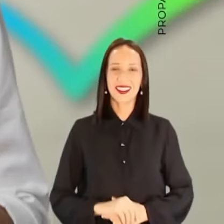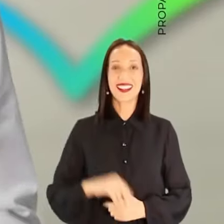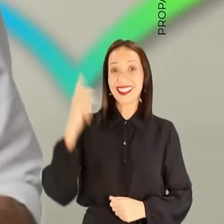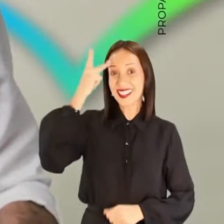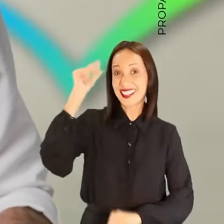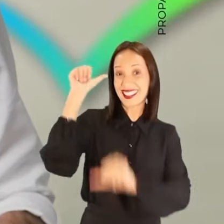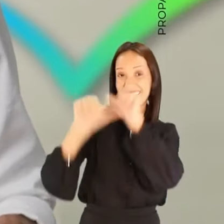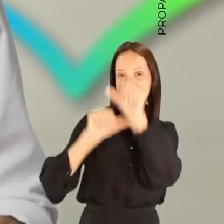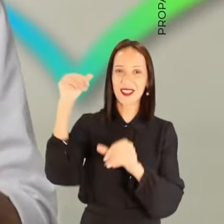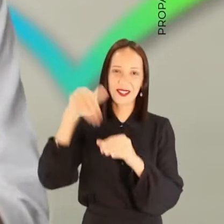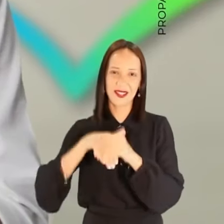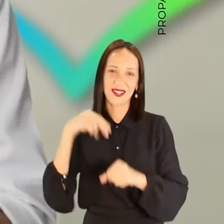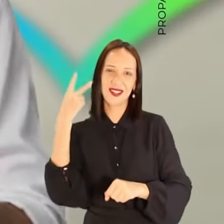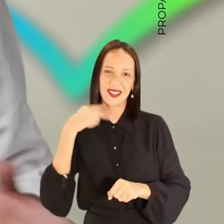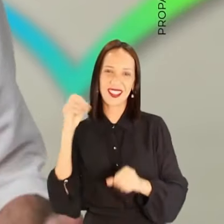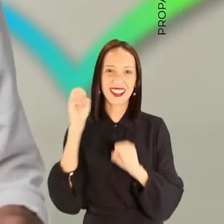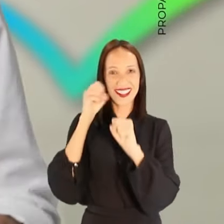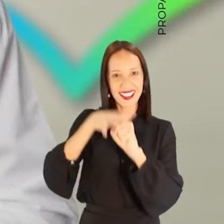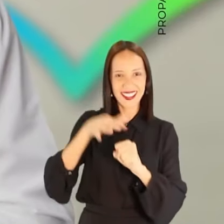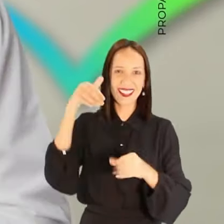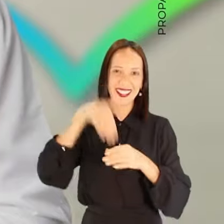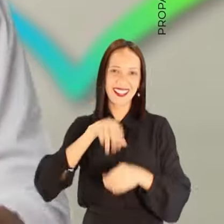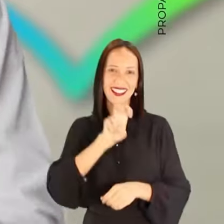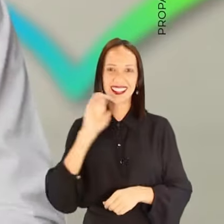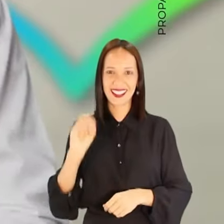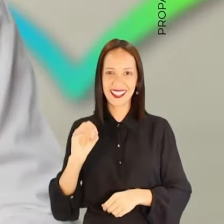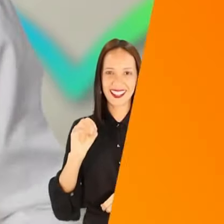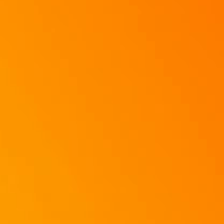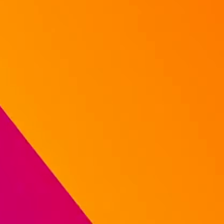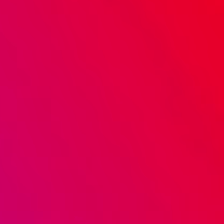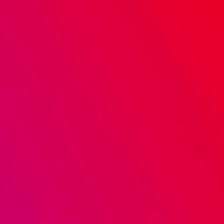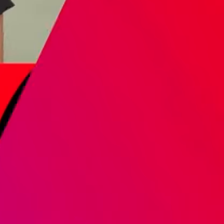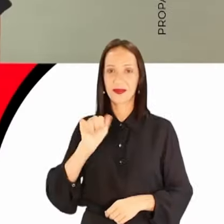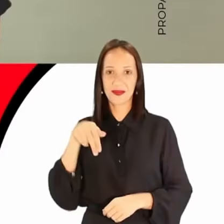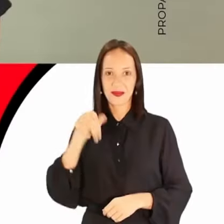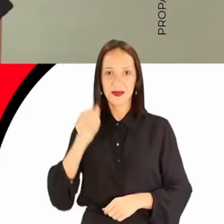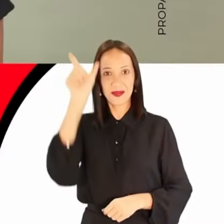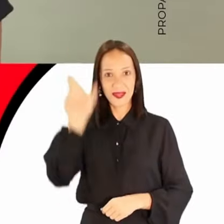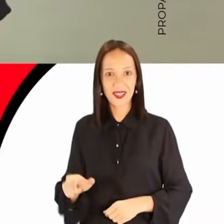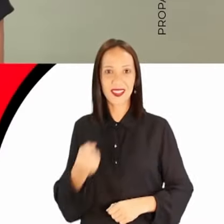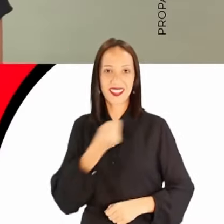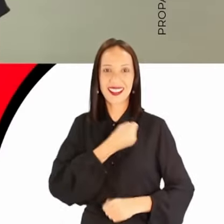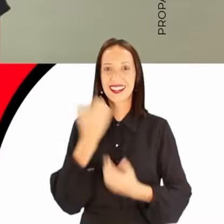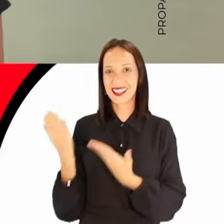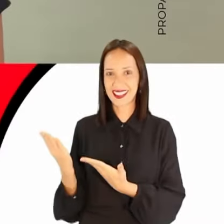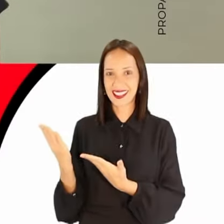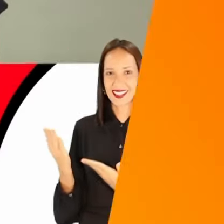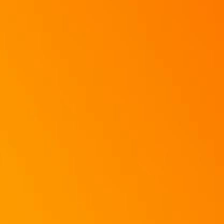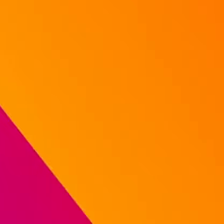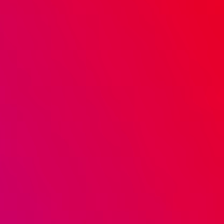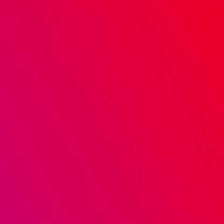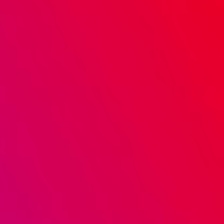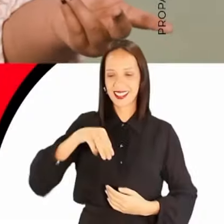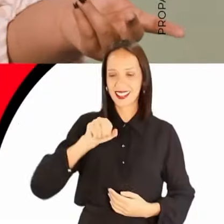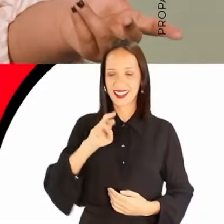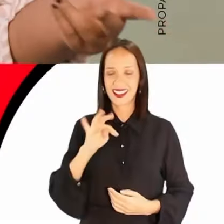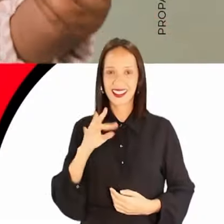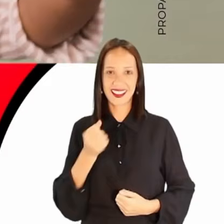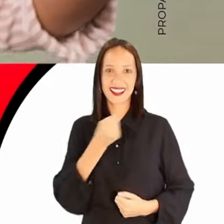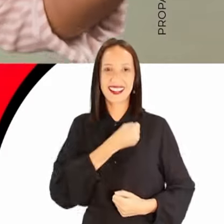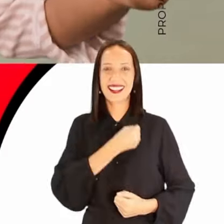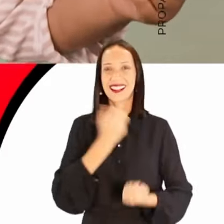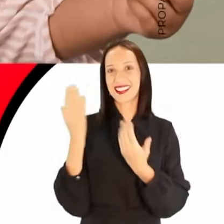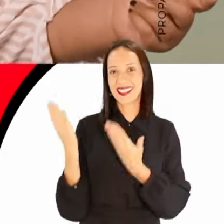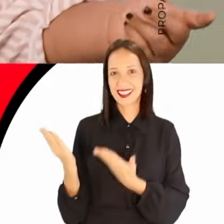Para mudar São Paulo, vote nos vereadores do PSOL. Vote 50. Mariana Félix, 50-0-11. Marta Lopes,